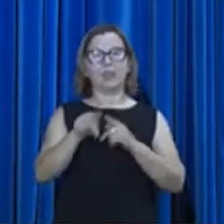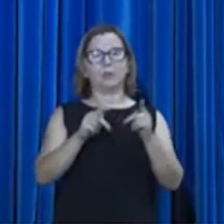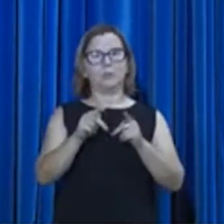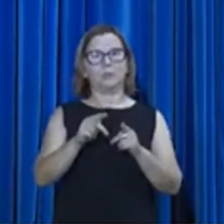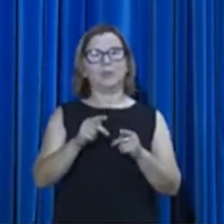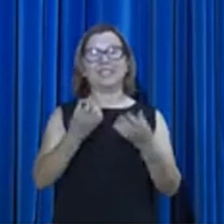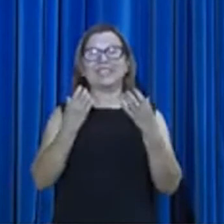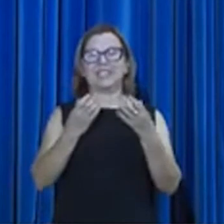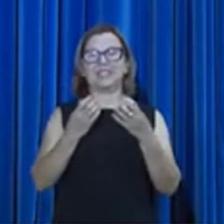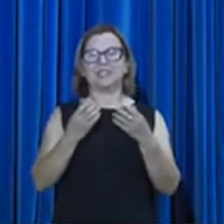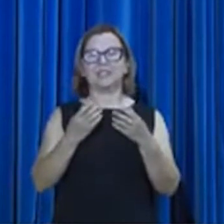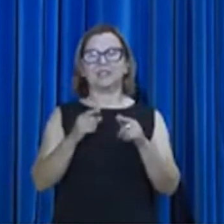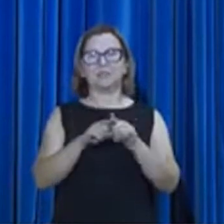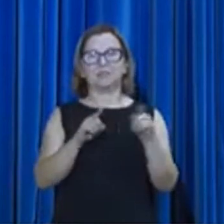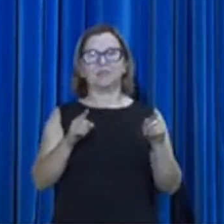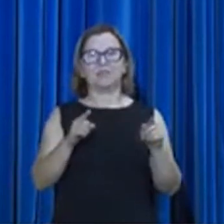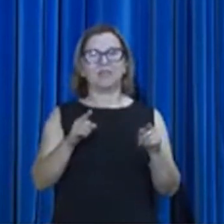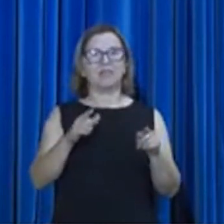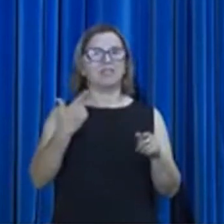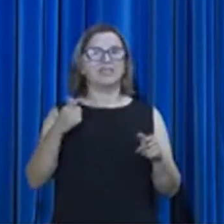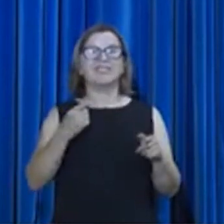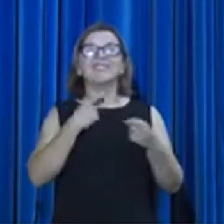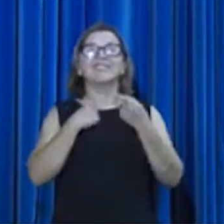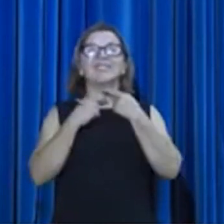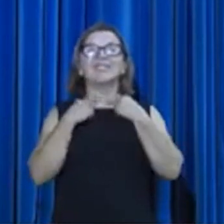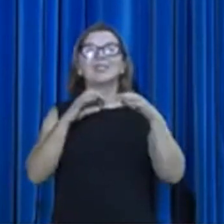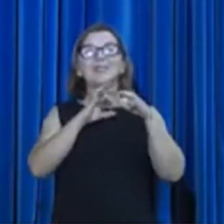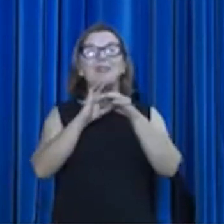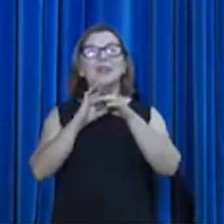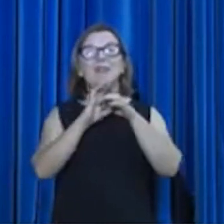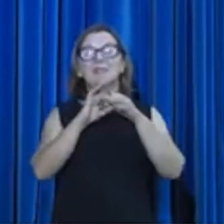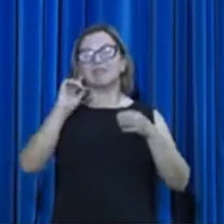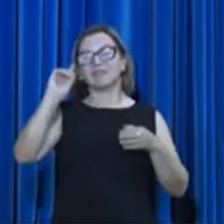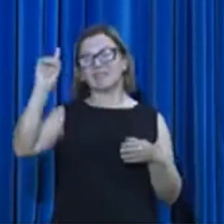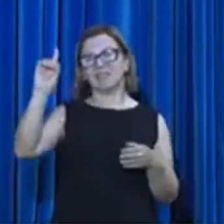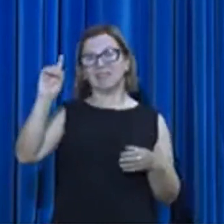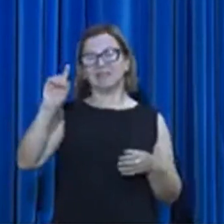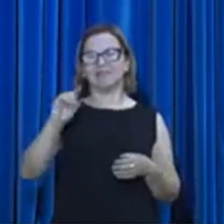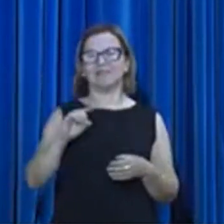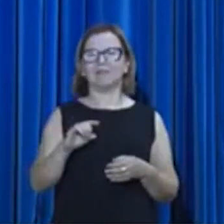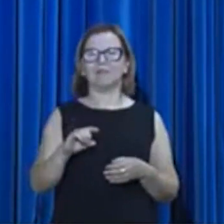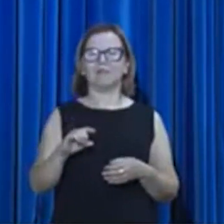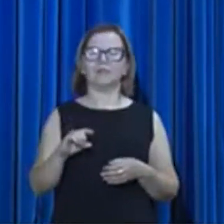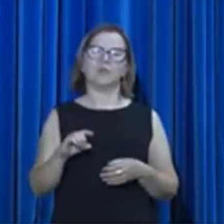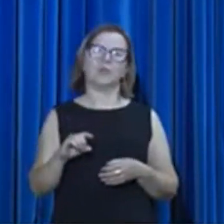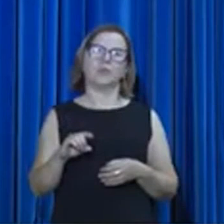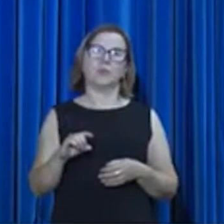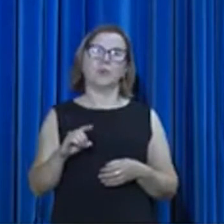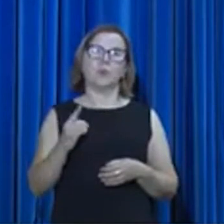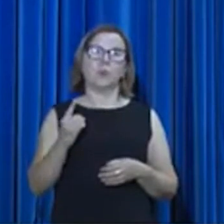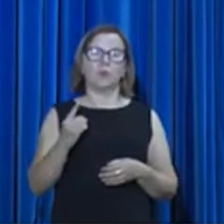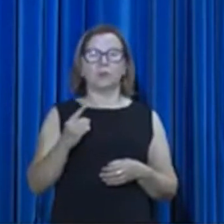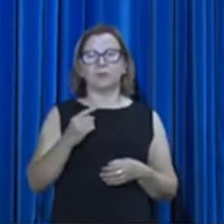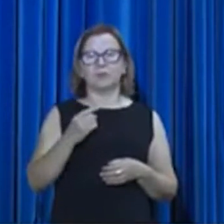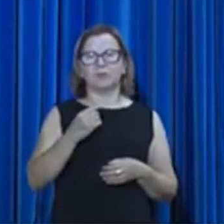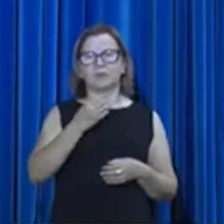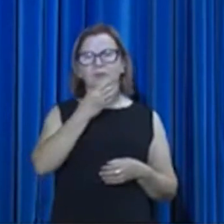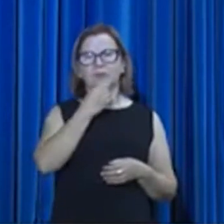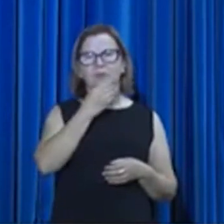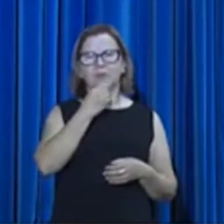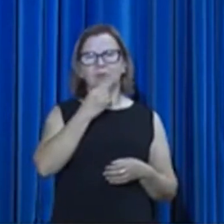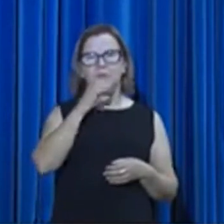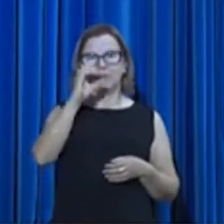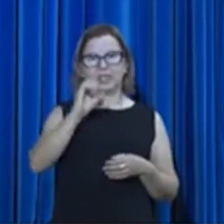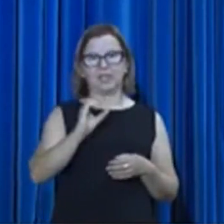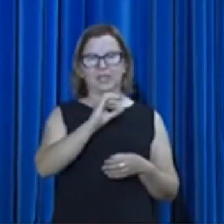mas não têm desejo da comunhão com Deus. Um outro teólogo inglês, católico, romano, ele disse,